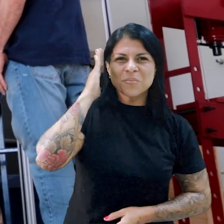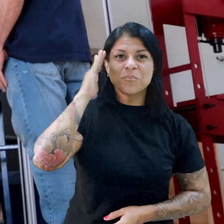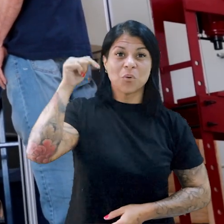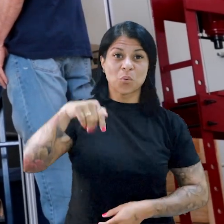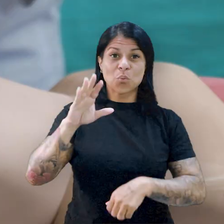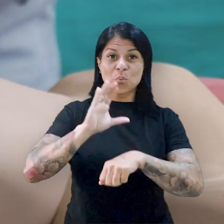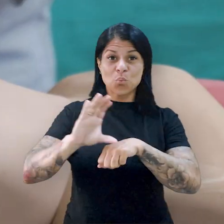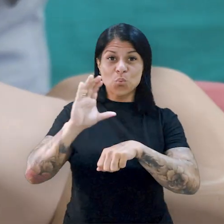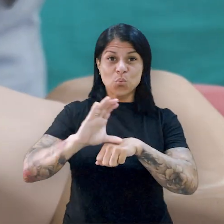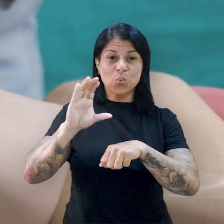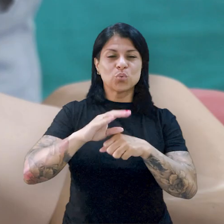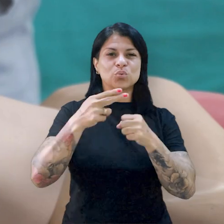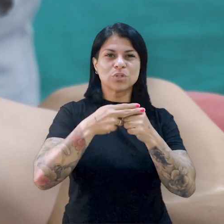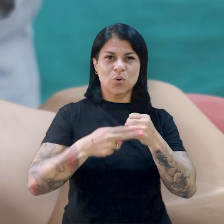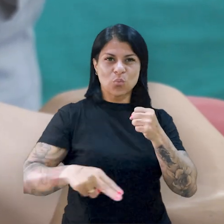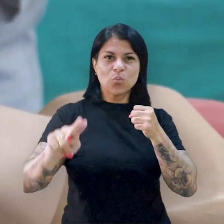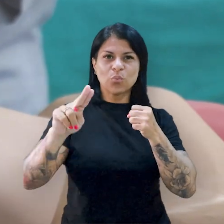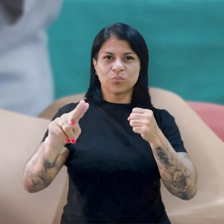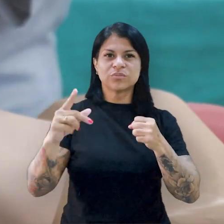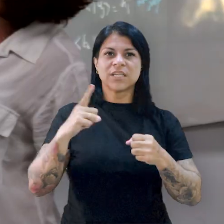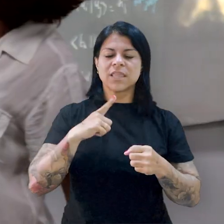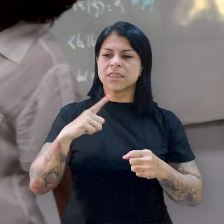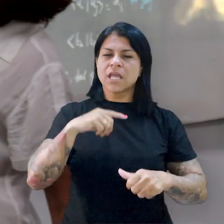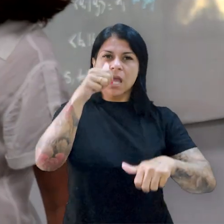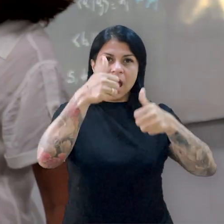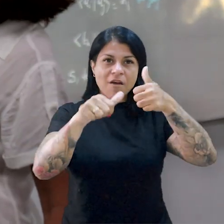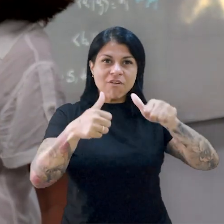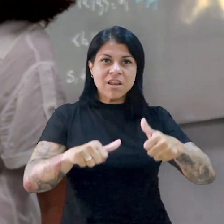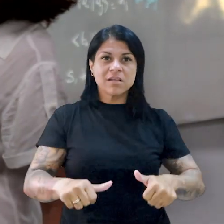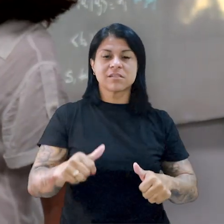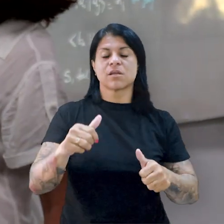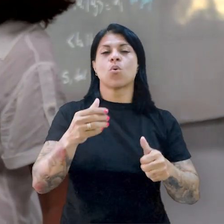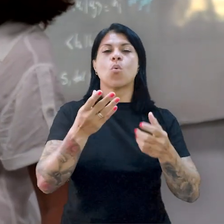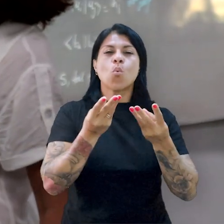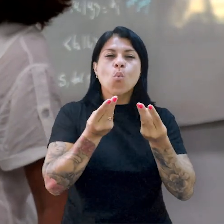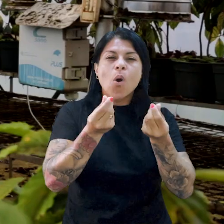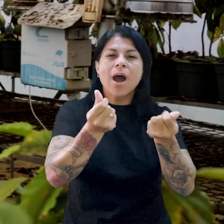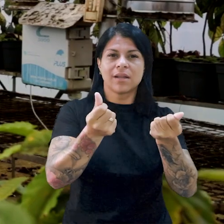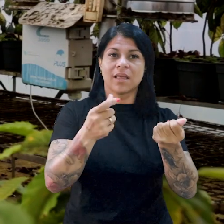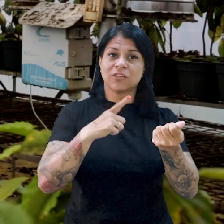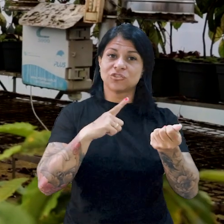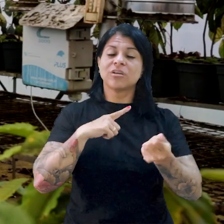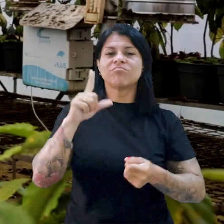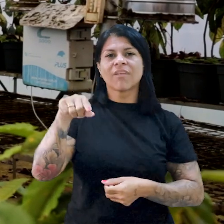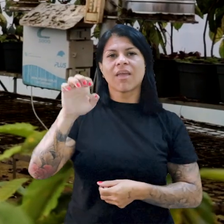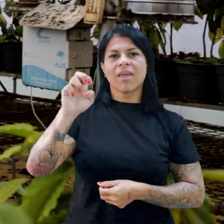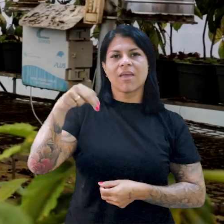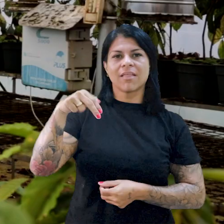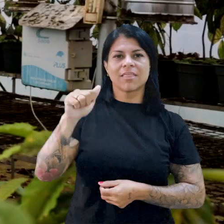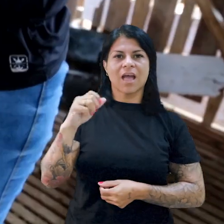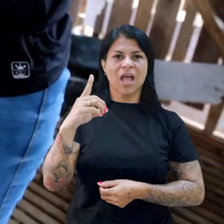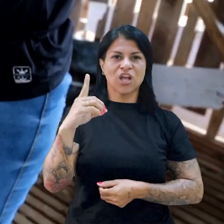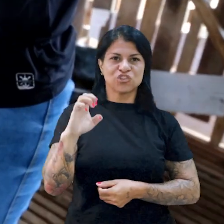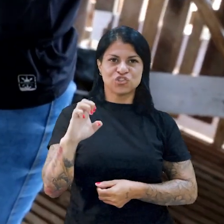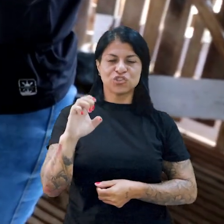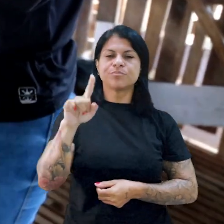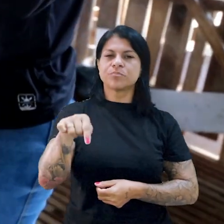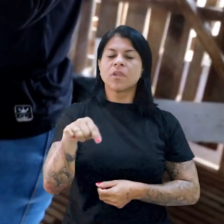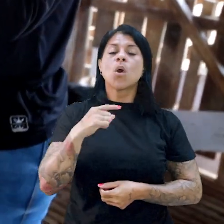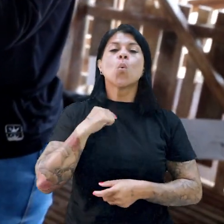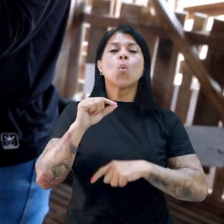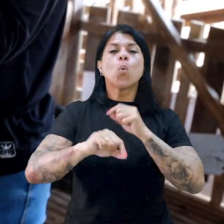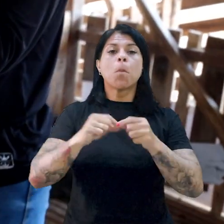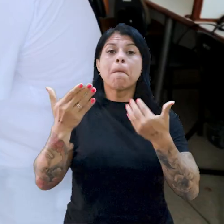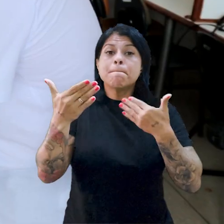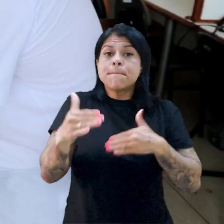Você sabia que os cursos universitários passam por uma avaliação de qualidade? Estamos falando do ENADE, uma ferramenta